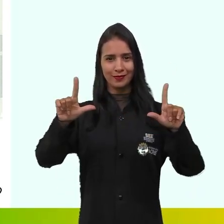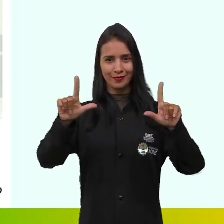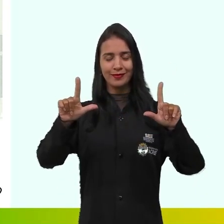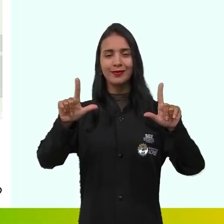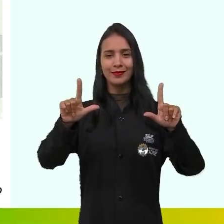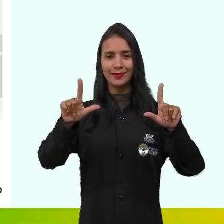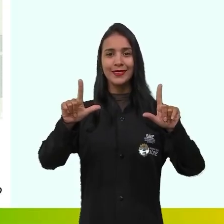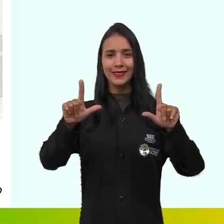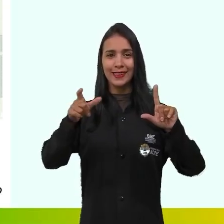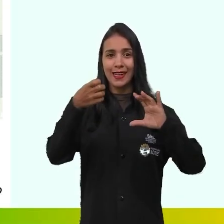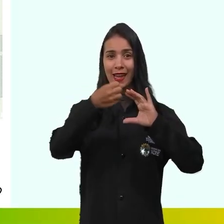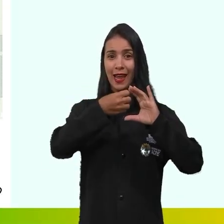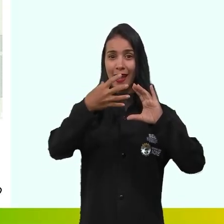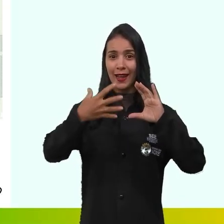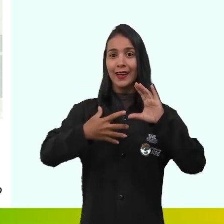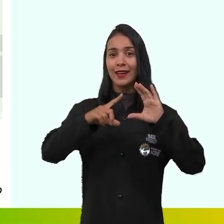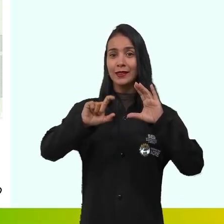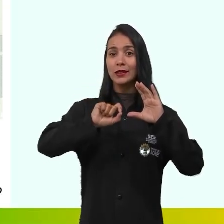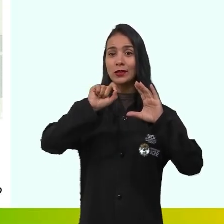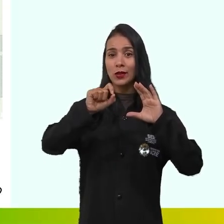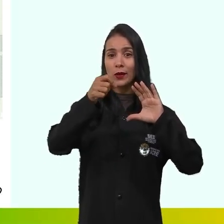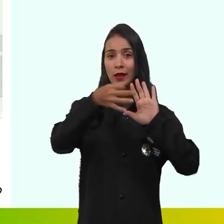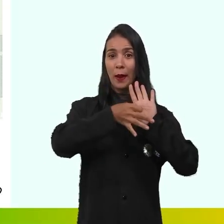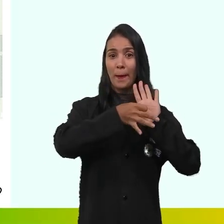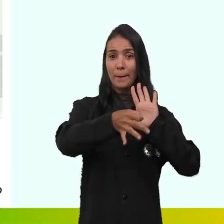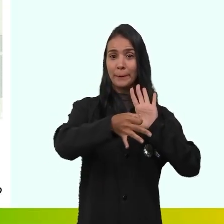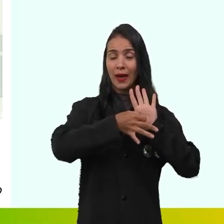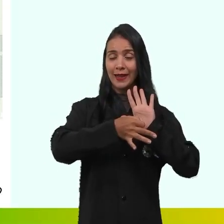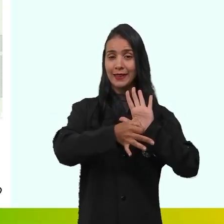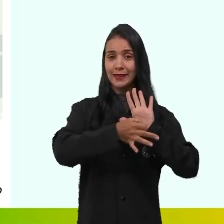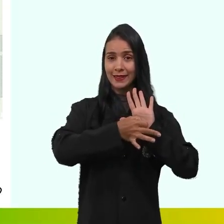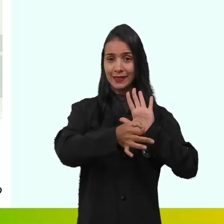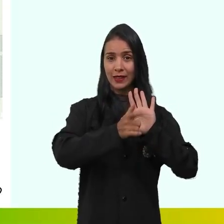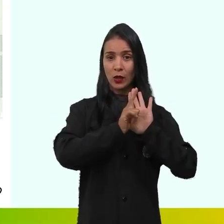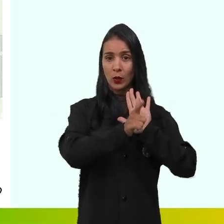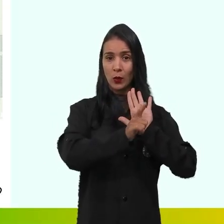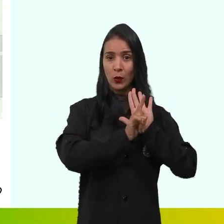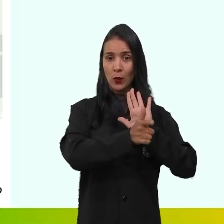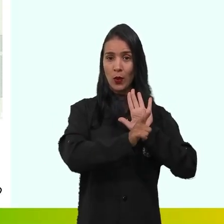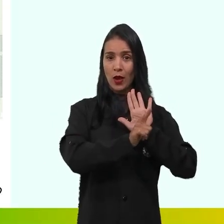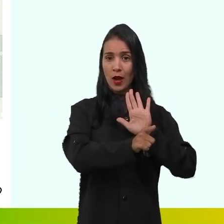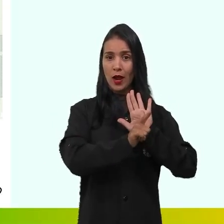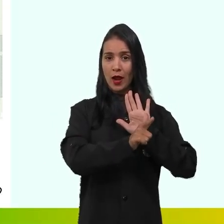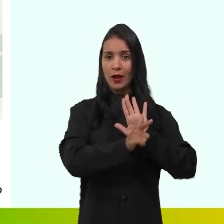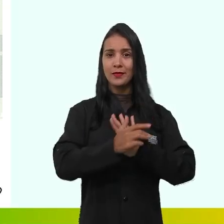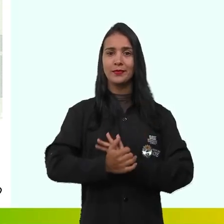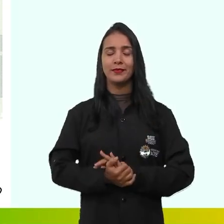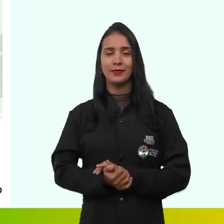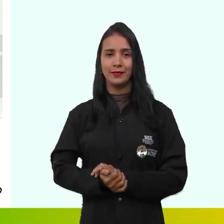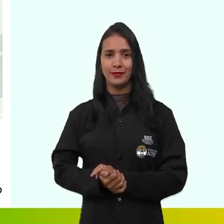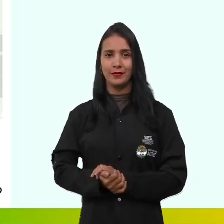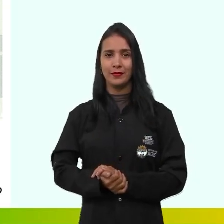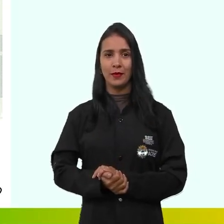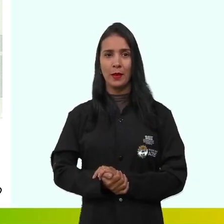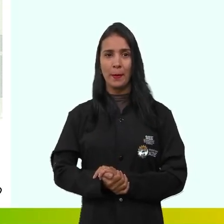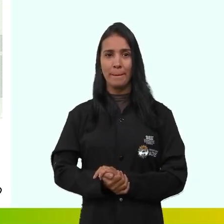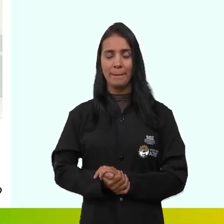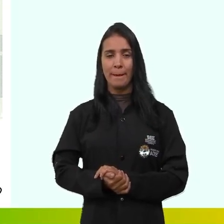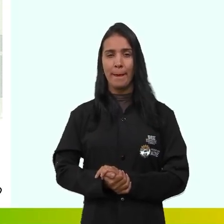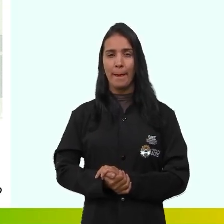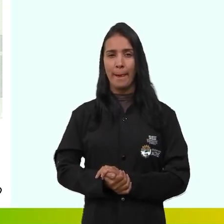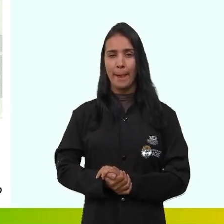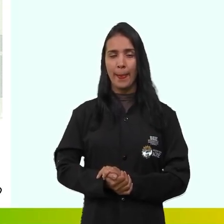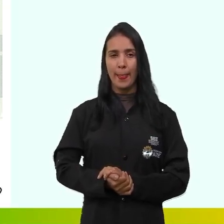principal da charge? Fazer uma crítica. Diz o seguinte: então, a gente observa lá que o tema é fake news, na